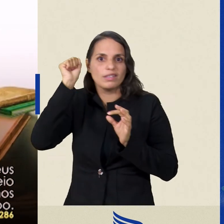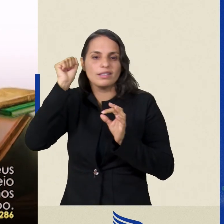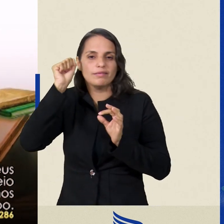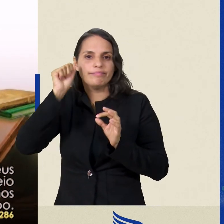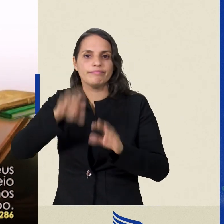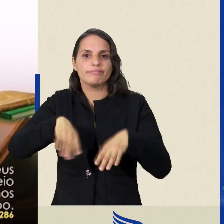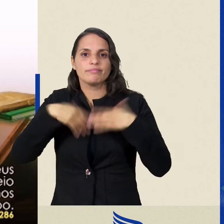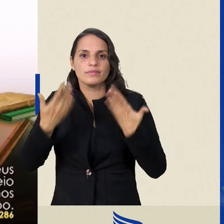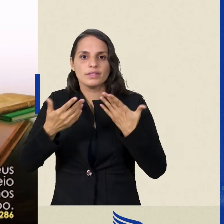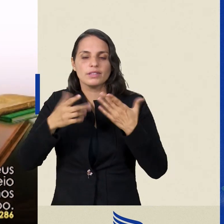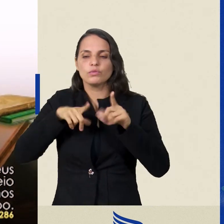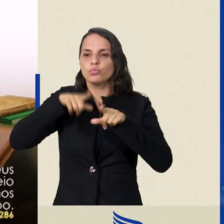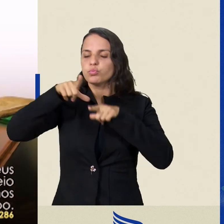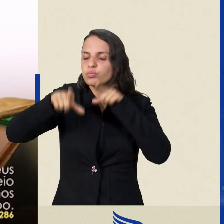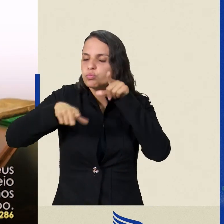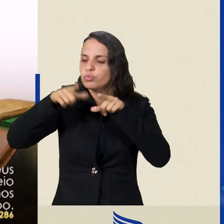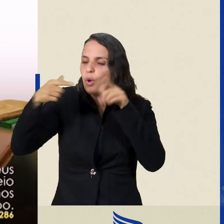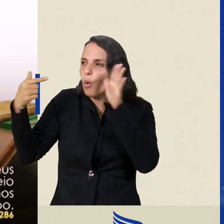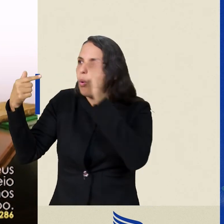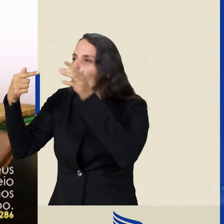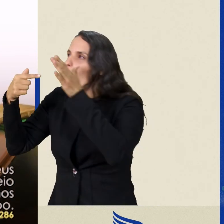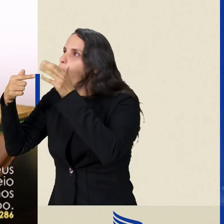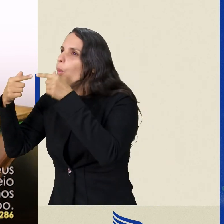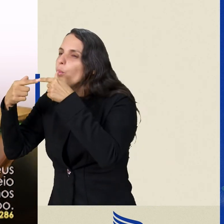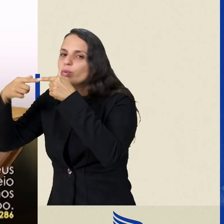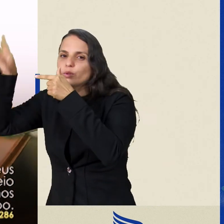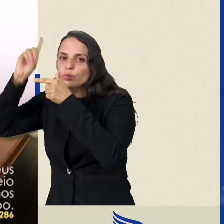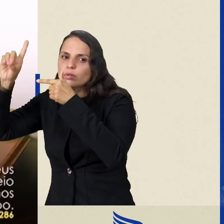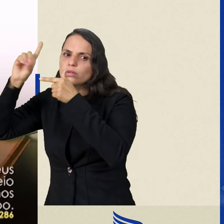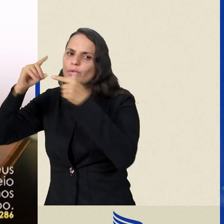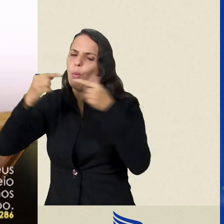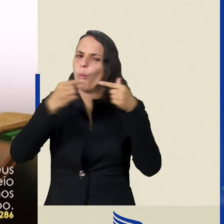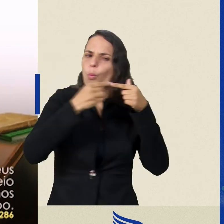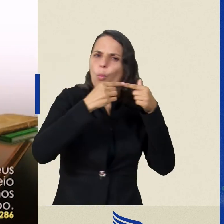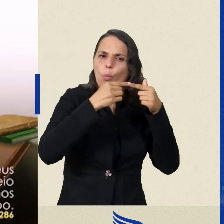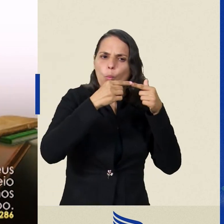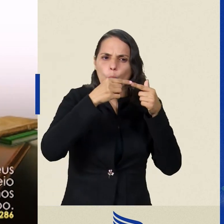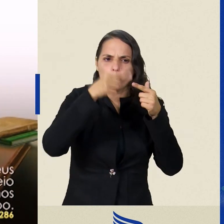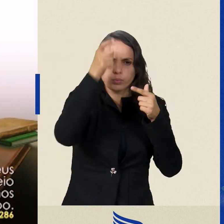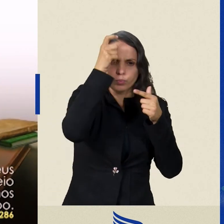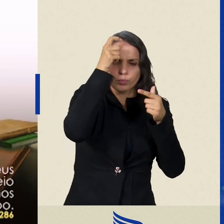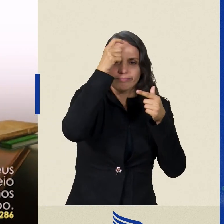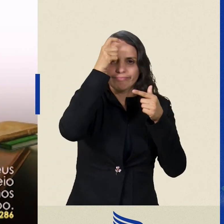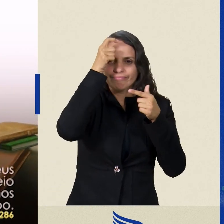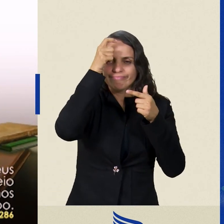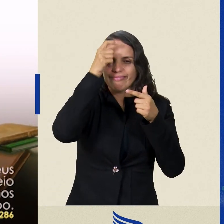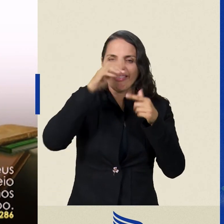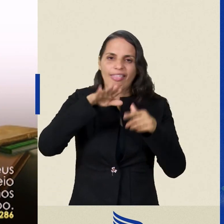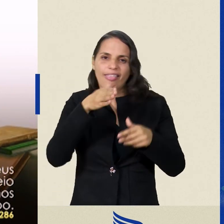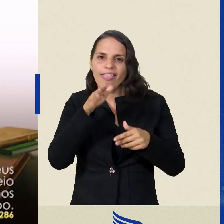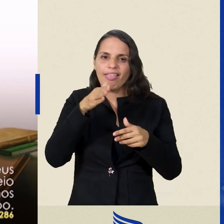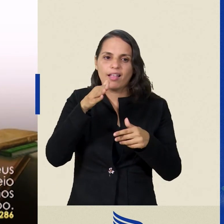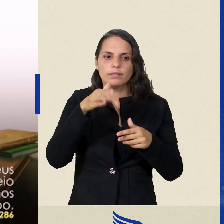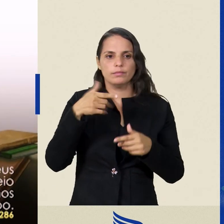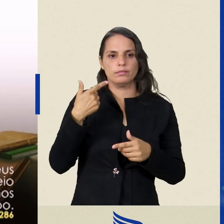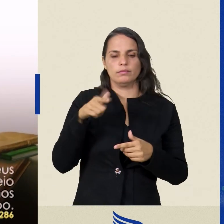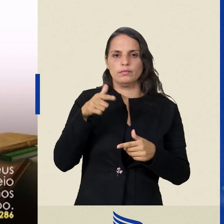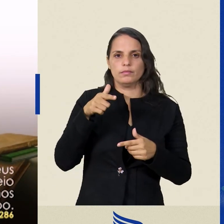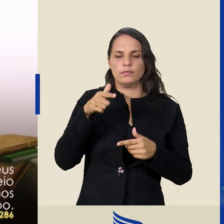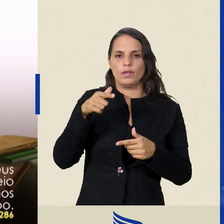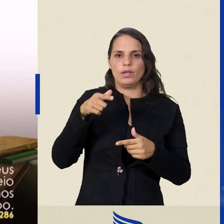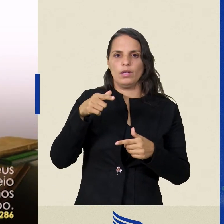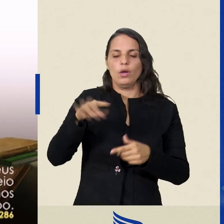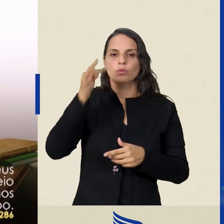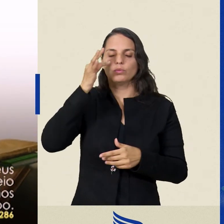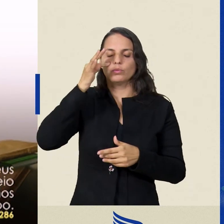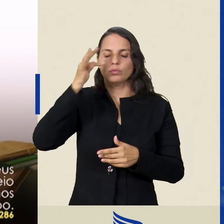ou traz o cunho de Deus, ou o cunho do maligno. Não há meio termo neste caso. Ou os testemunhos